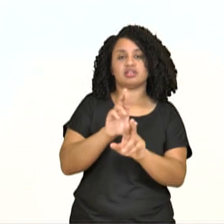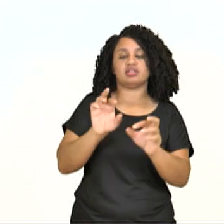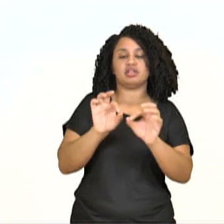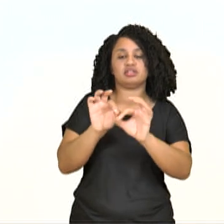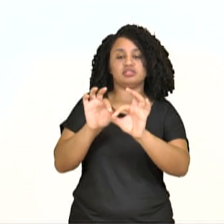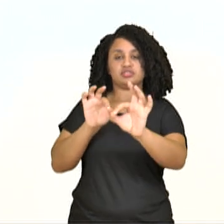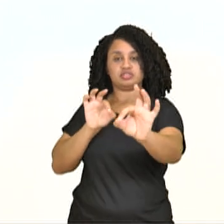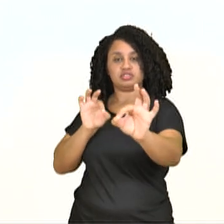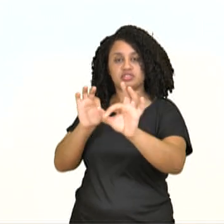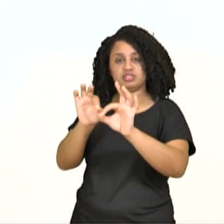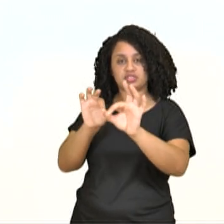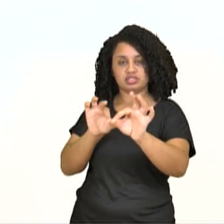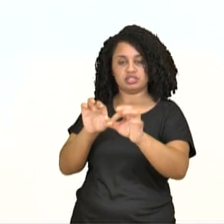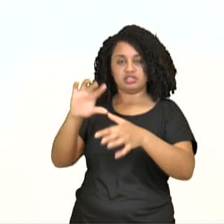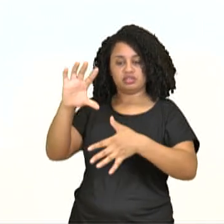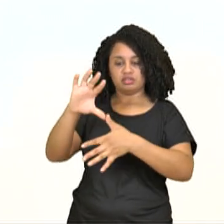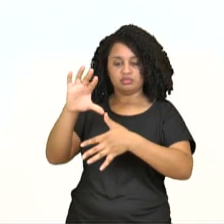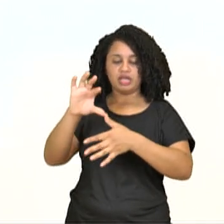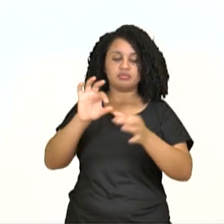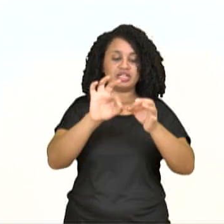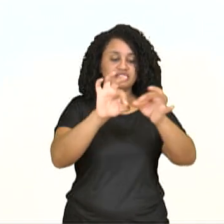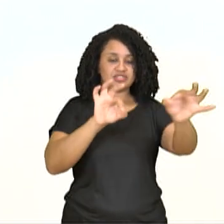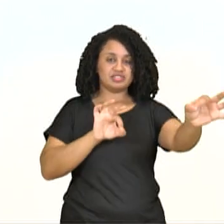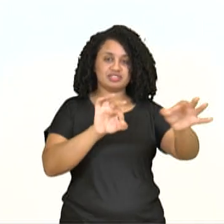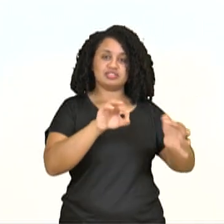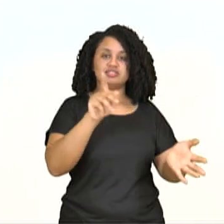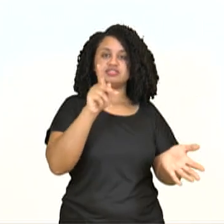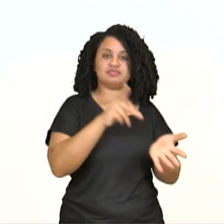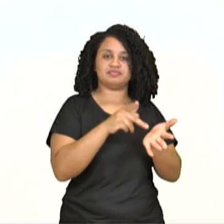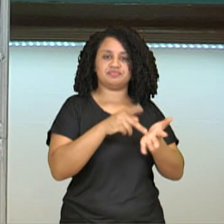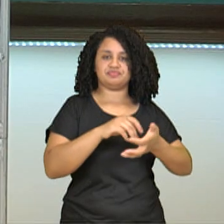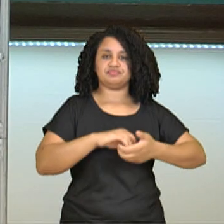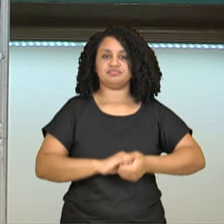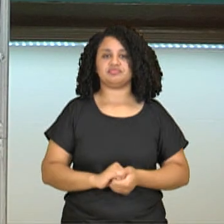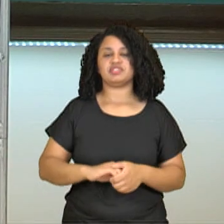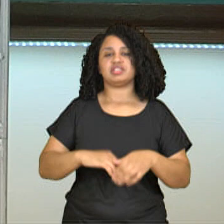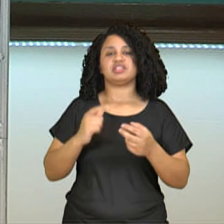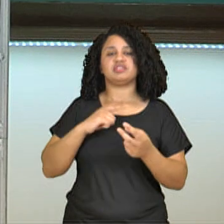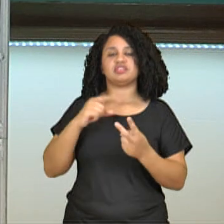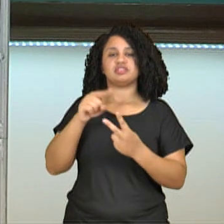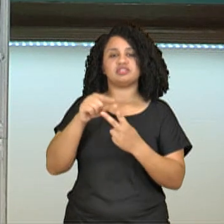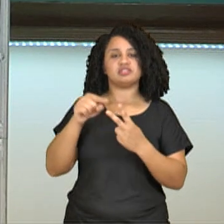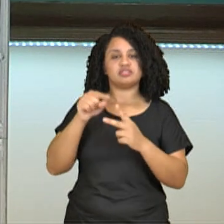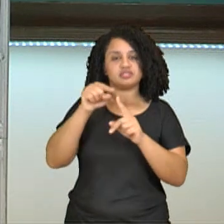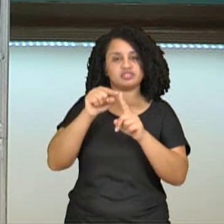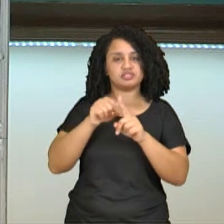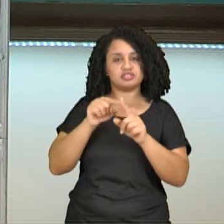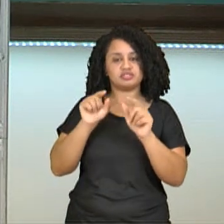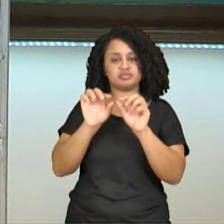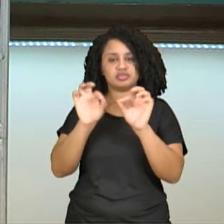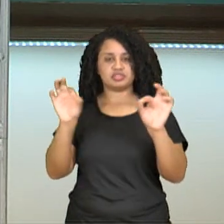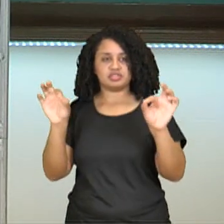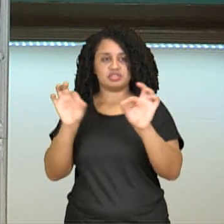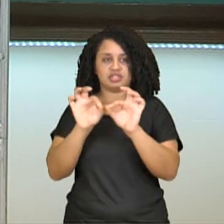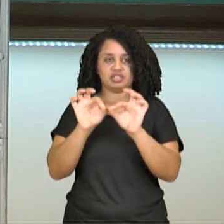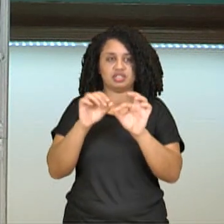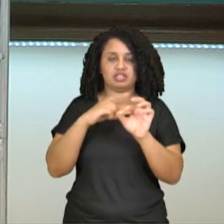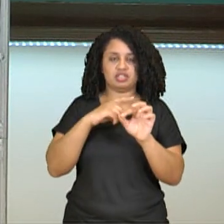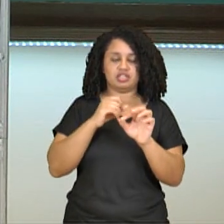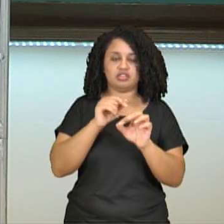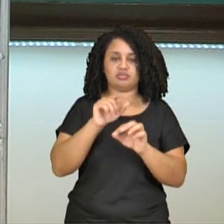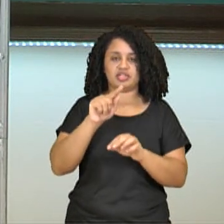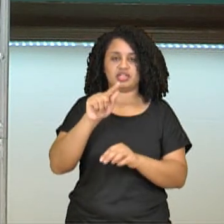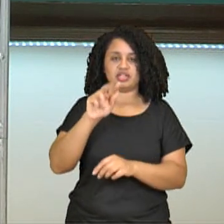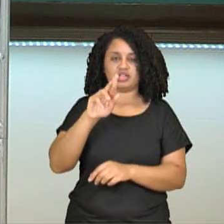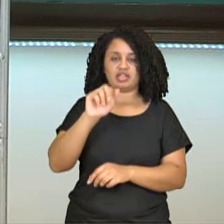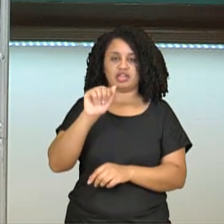distâncias reais e aquelas apresentadas em um mapa. E aí nós vamos ter dois tipos de escalas, que são escalas